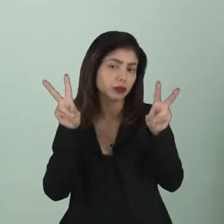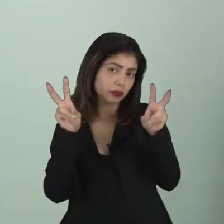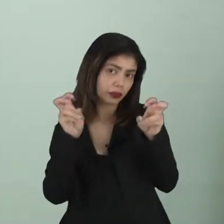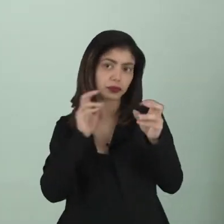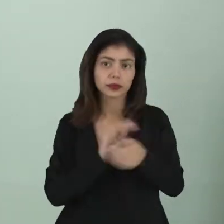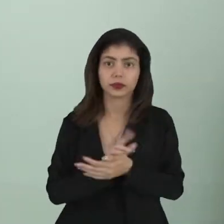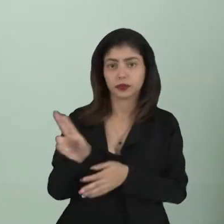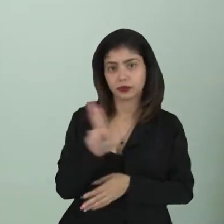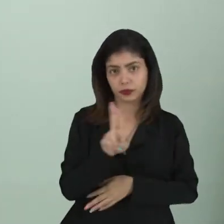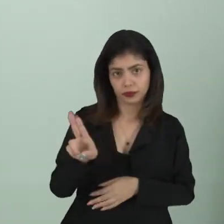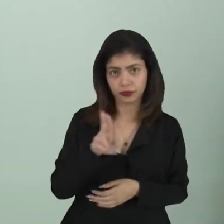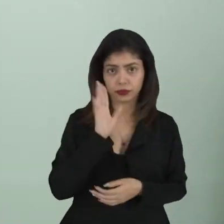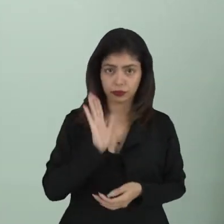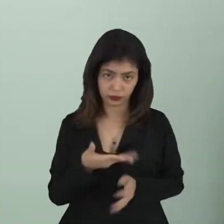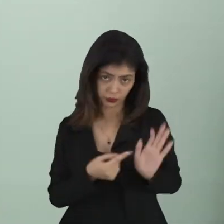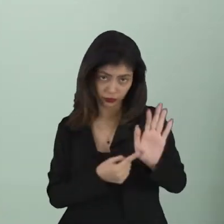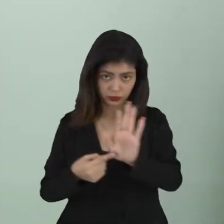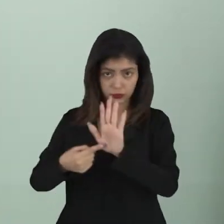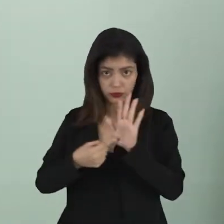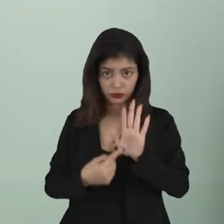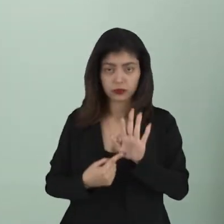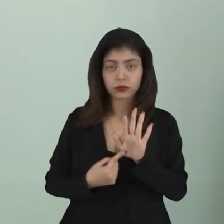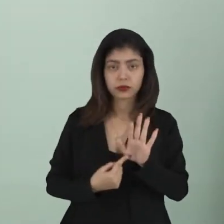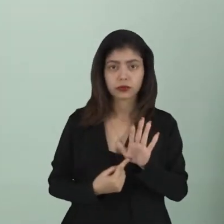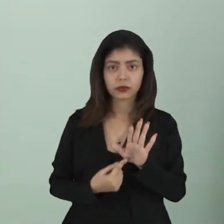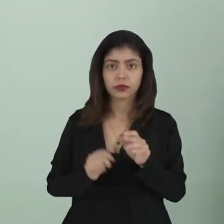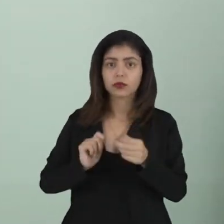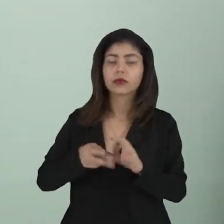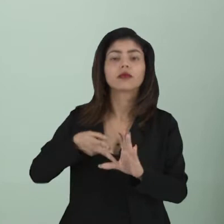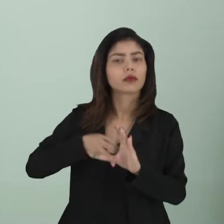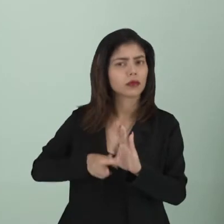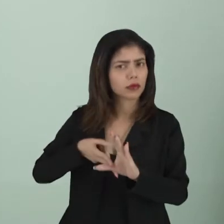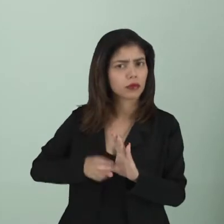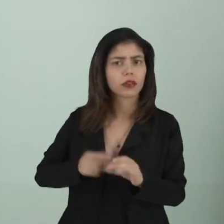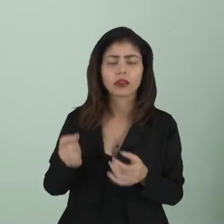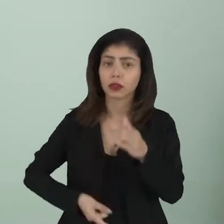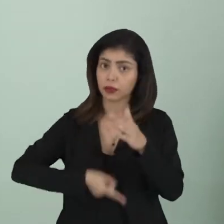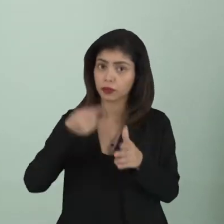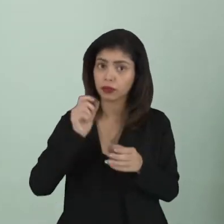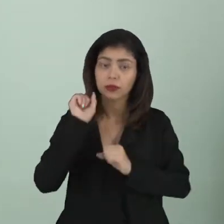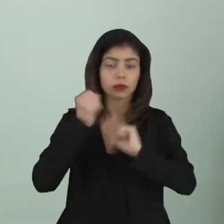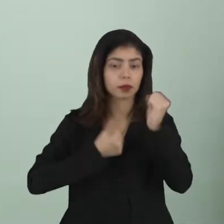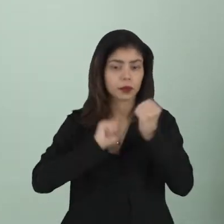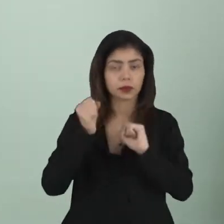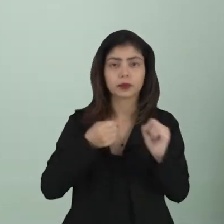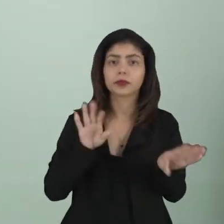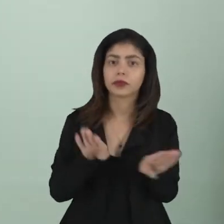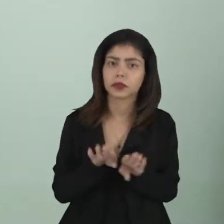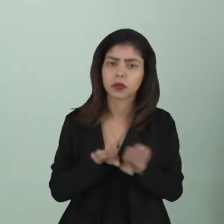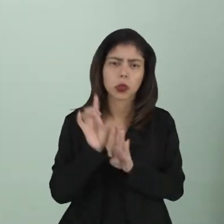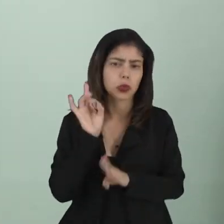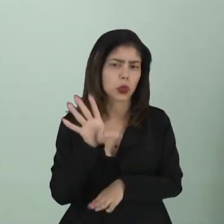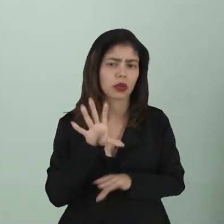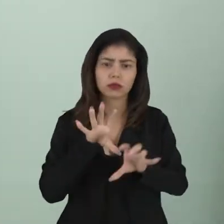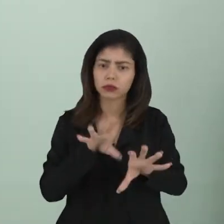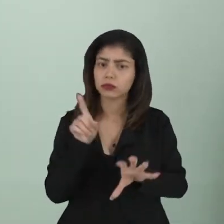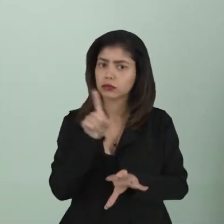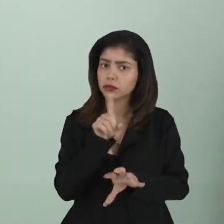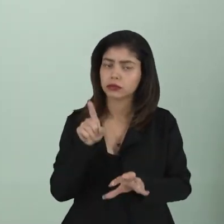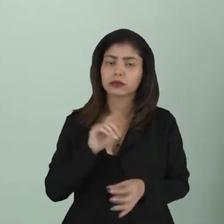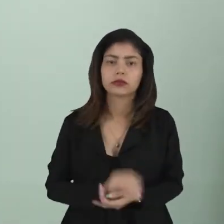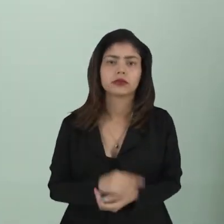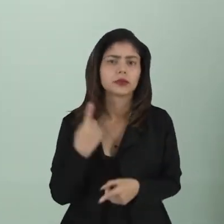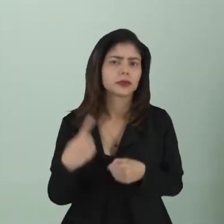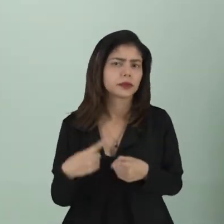da Revolução já sugere, também a instalação das primeiras indústrias. Mas também não foi só isso. Por